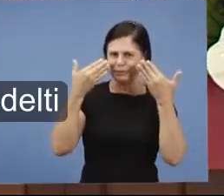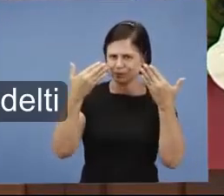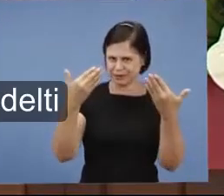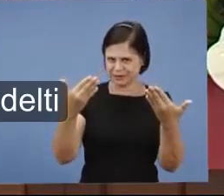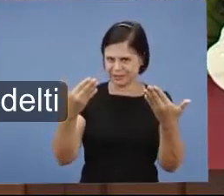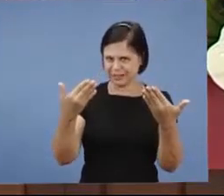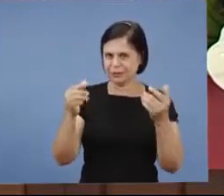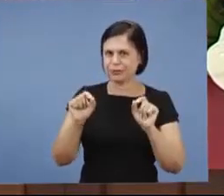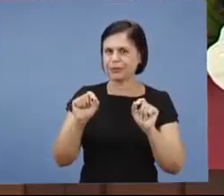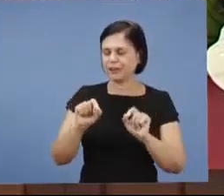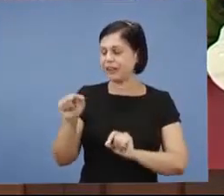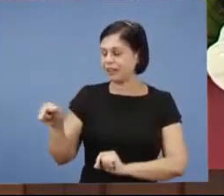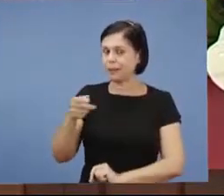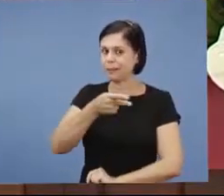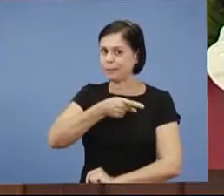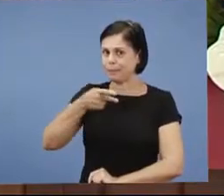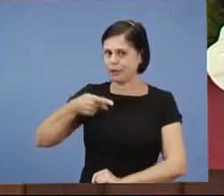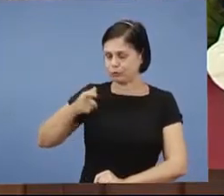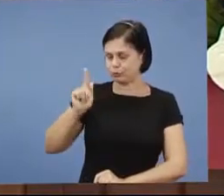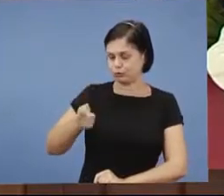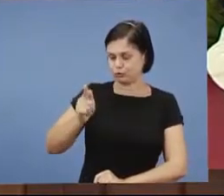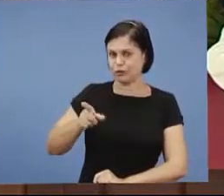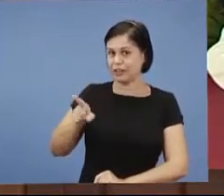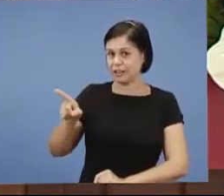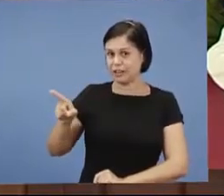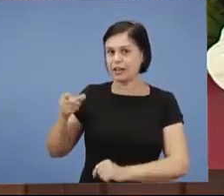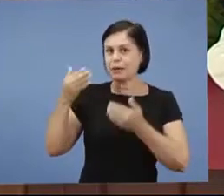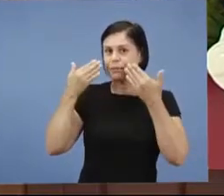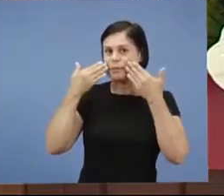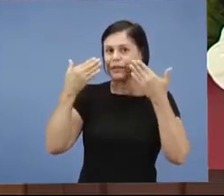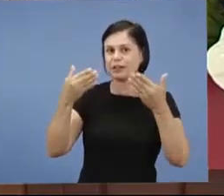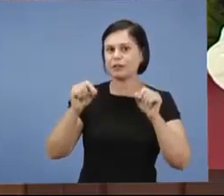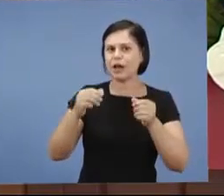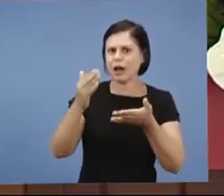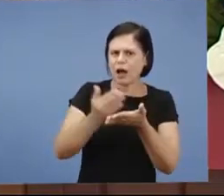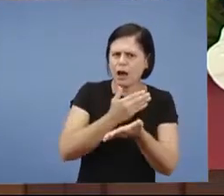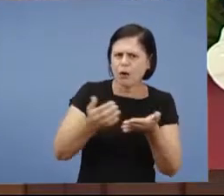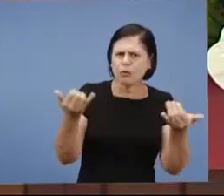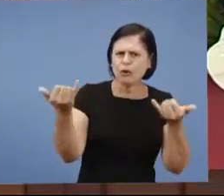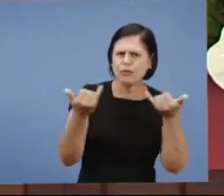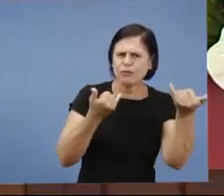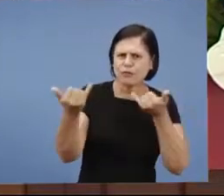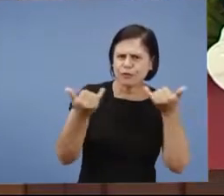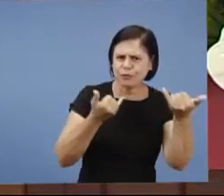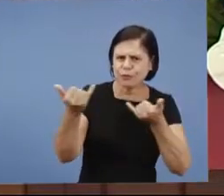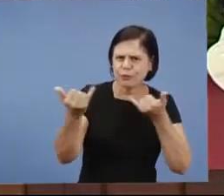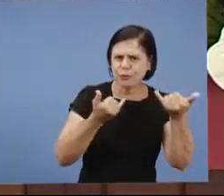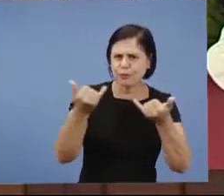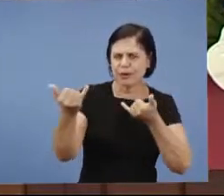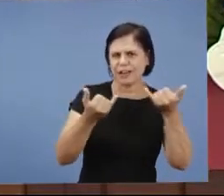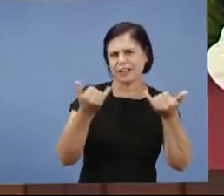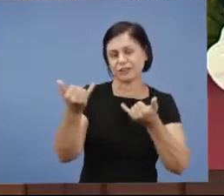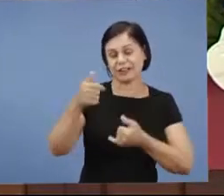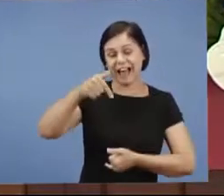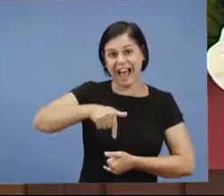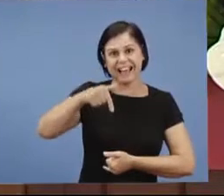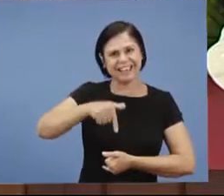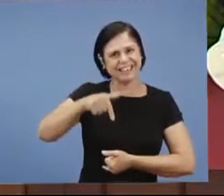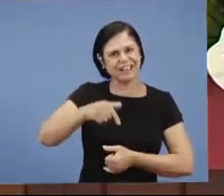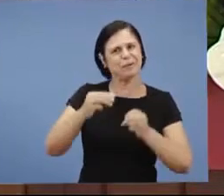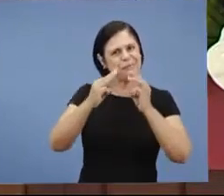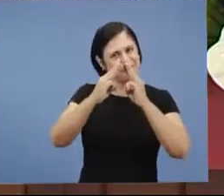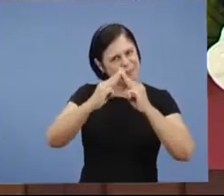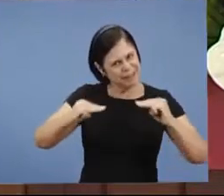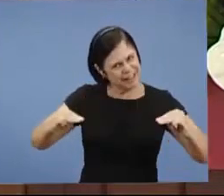do pastor Gedeuti, vai apresentar aqui para os irmãos algumas informações relacionadas ao evento que nós estamos tendo aqui